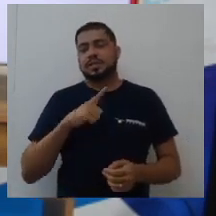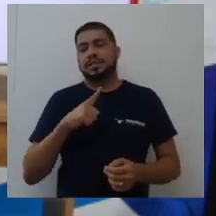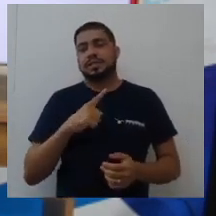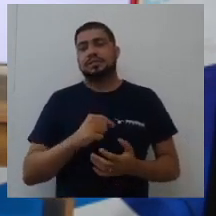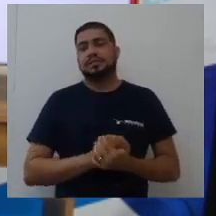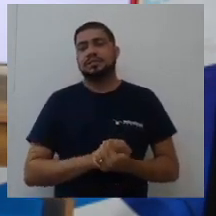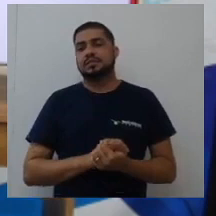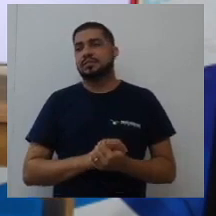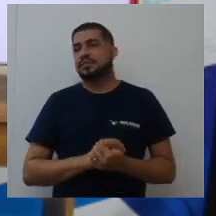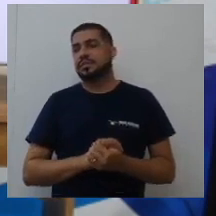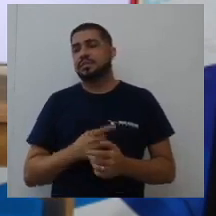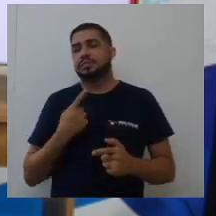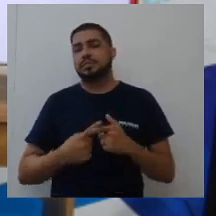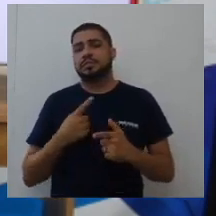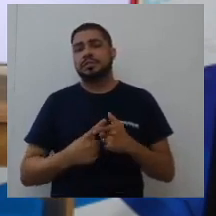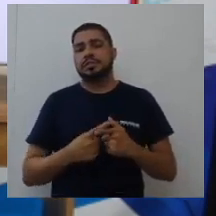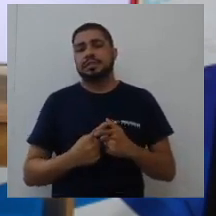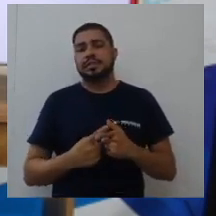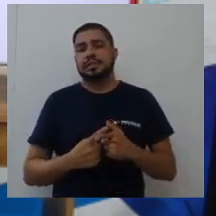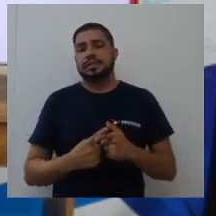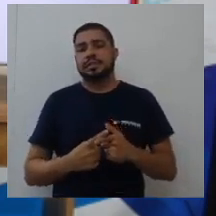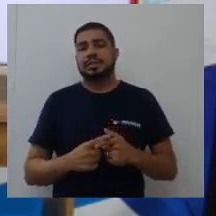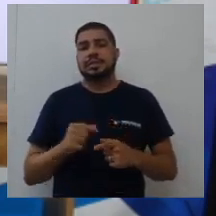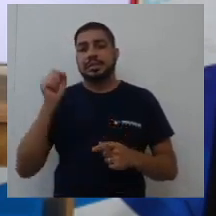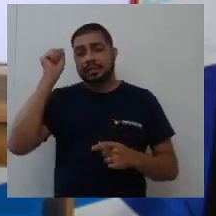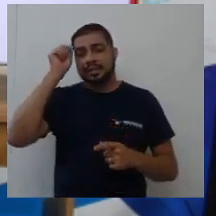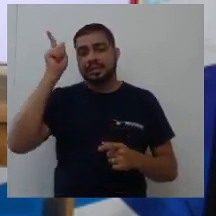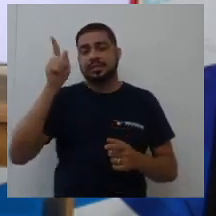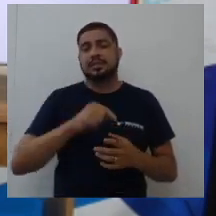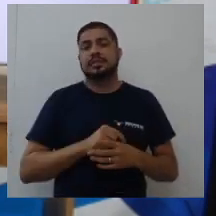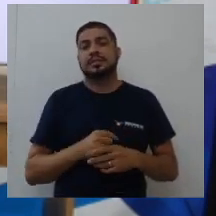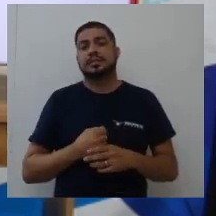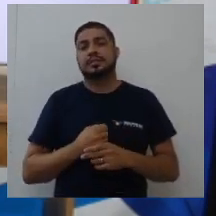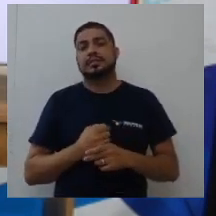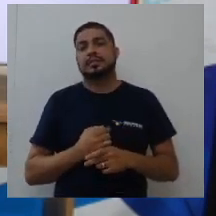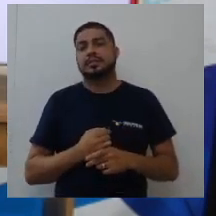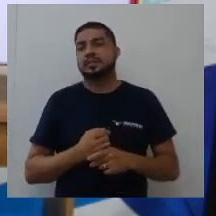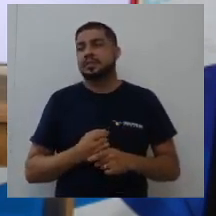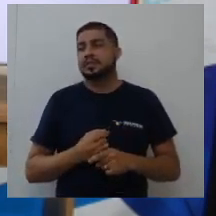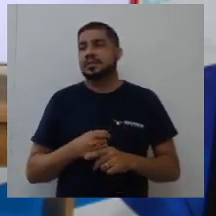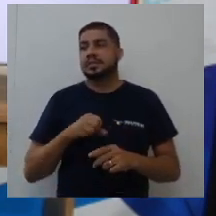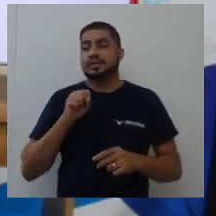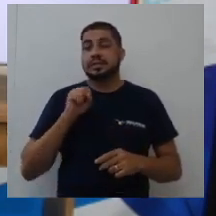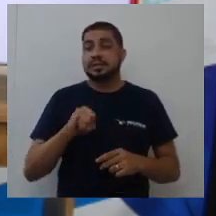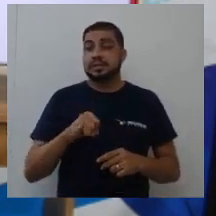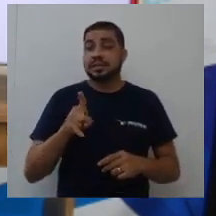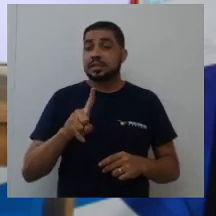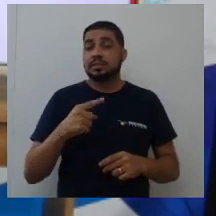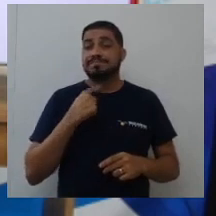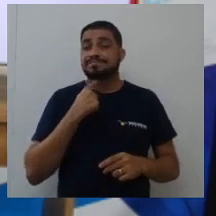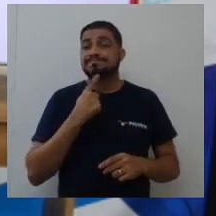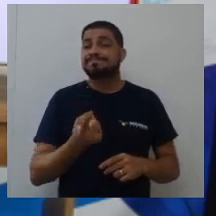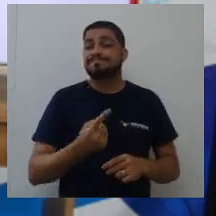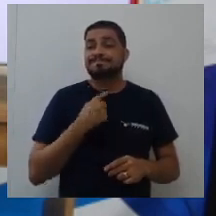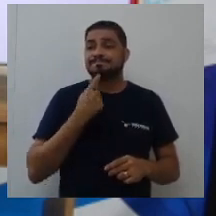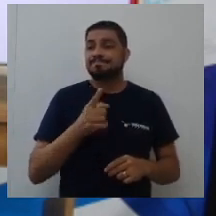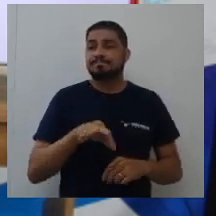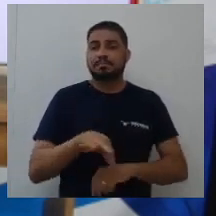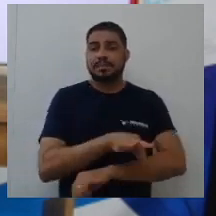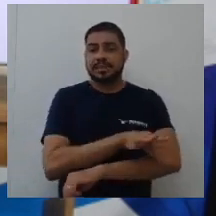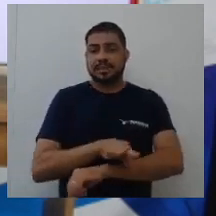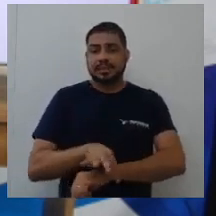Olha só. Porque a ideia aqui é se eles não conseguem, então,